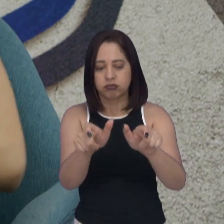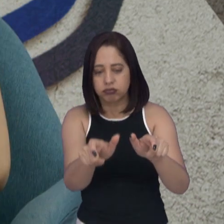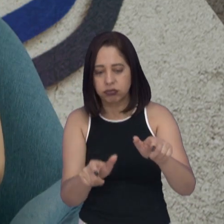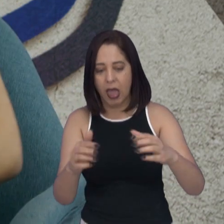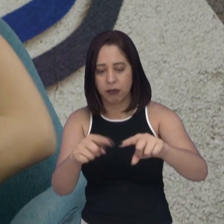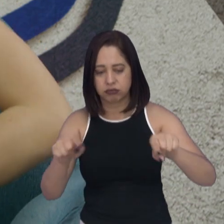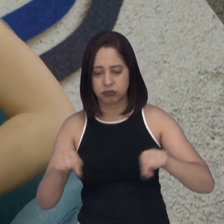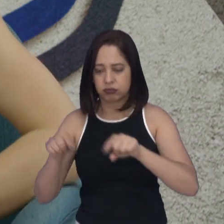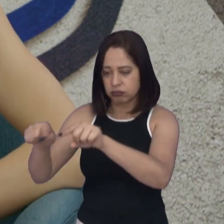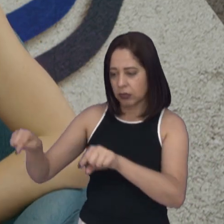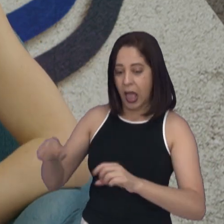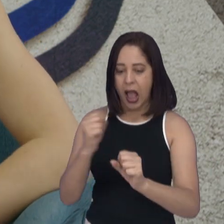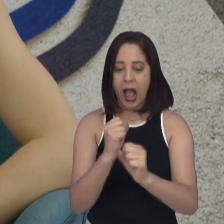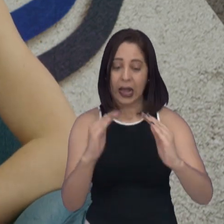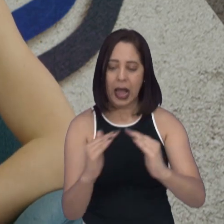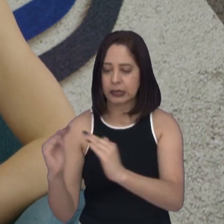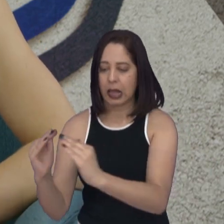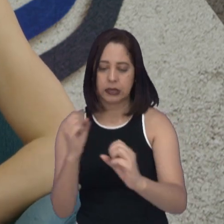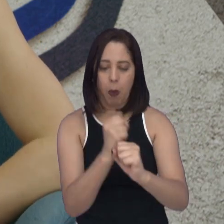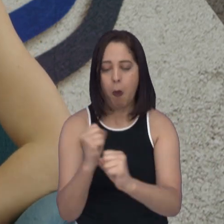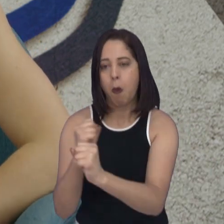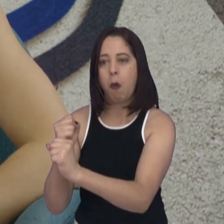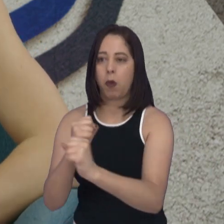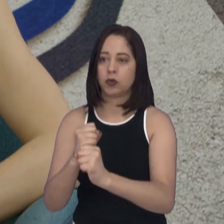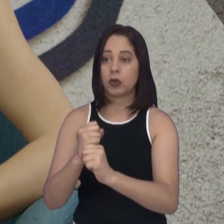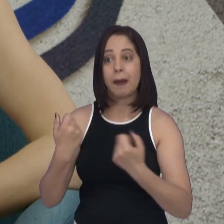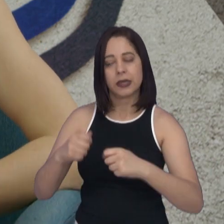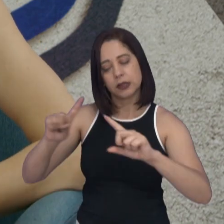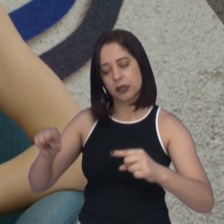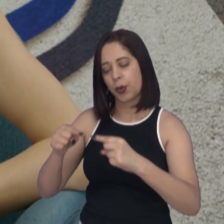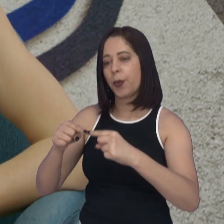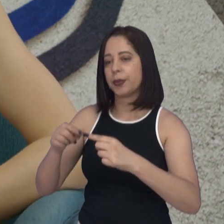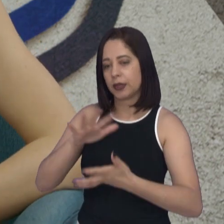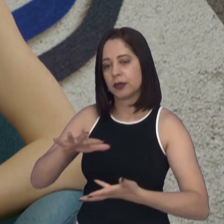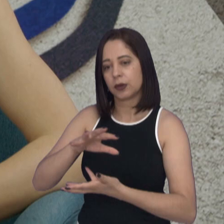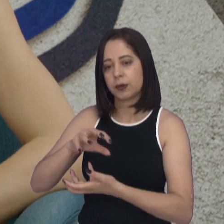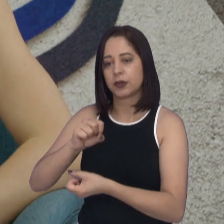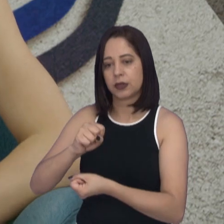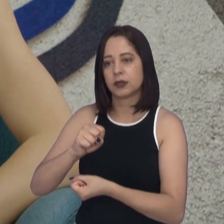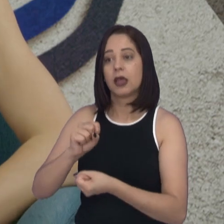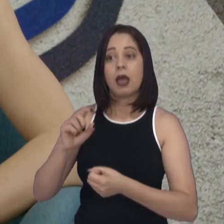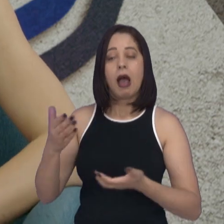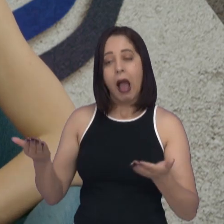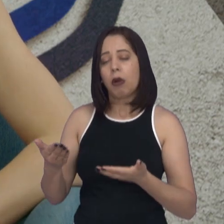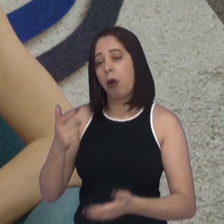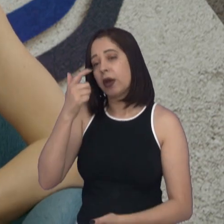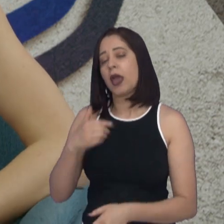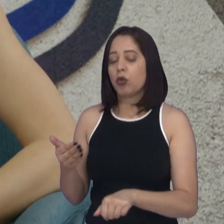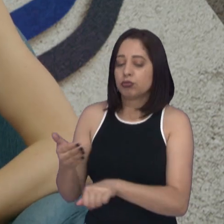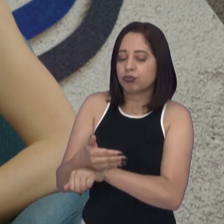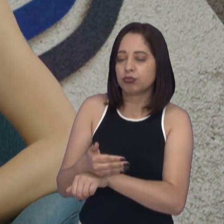aplicando também em outros nichos, né, como eu comentei com você, esse nicho mais industrial, que é a atuação que eu estou